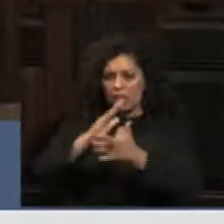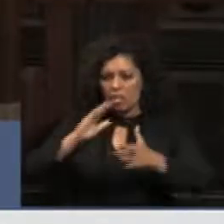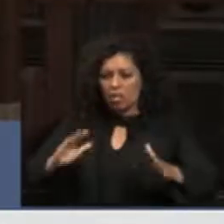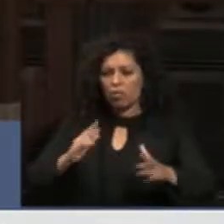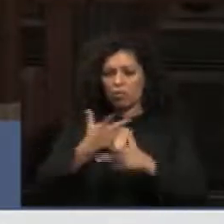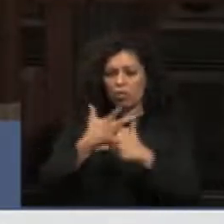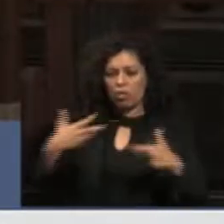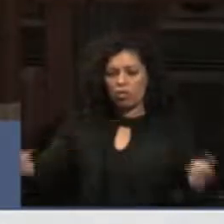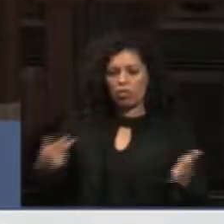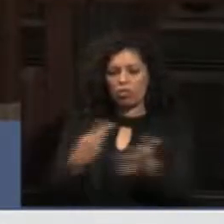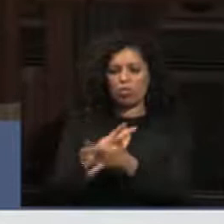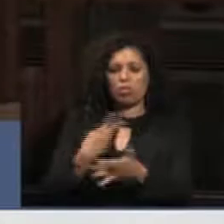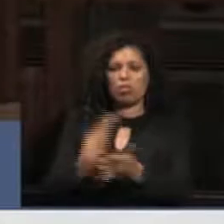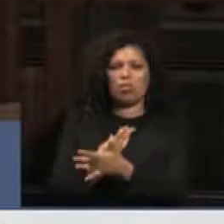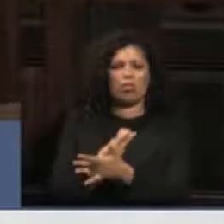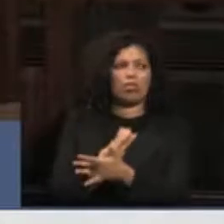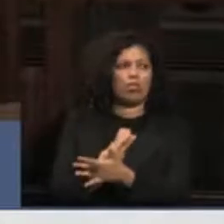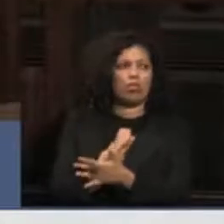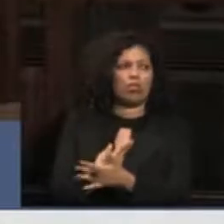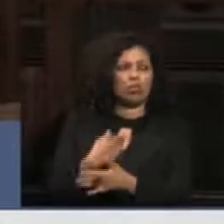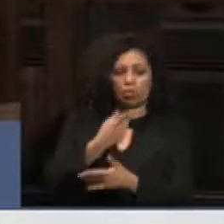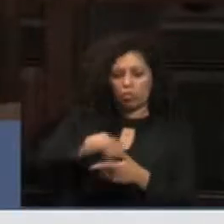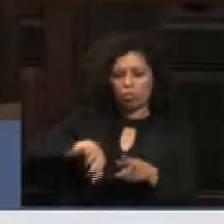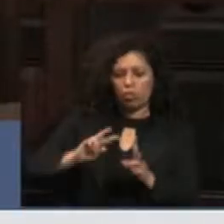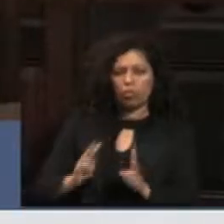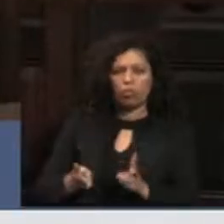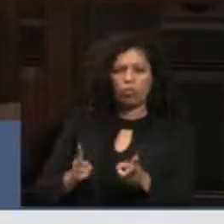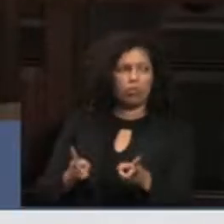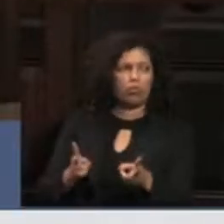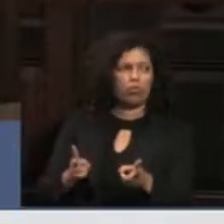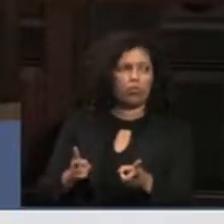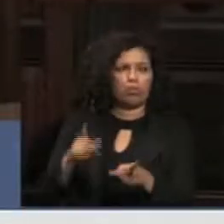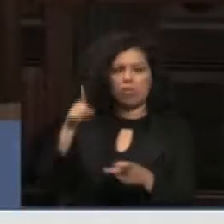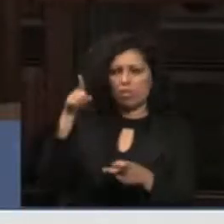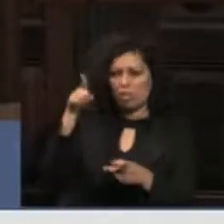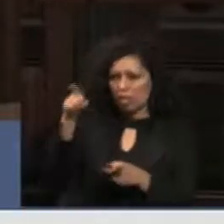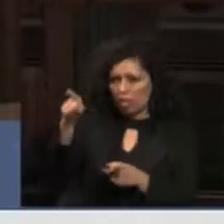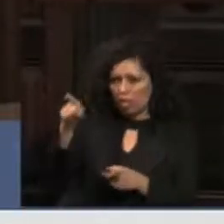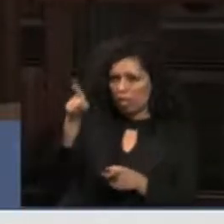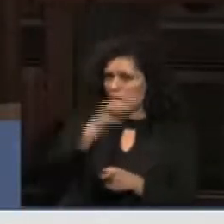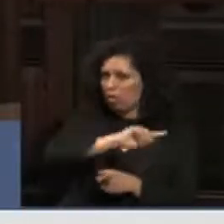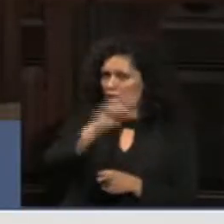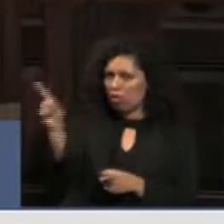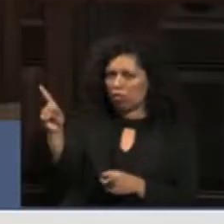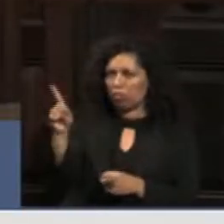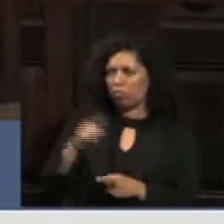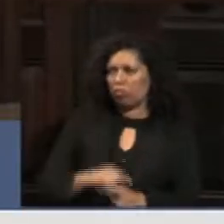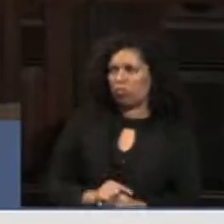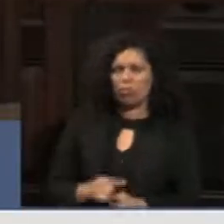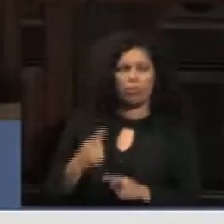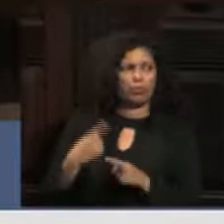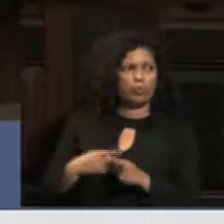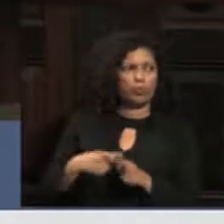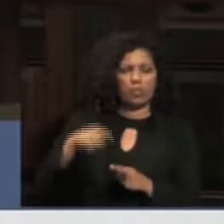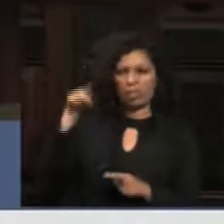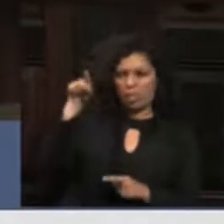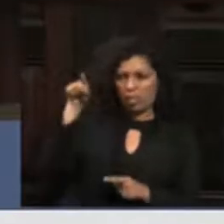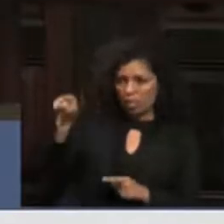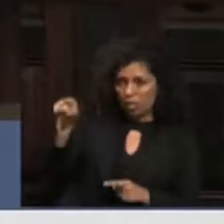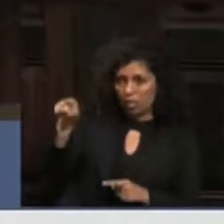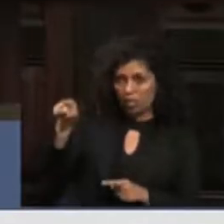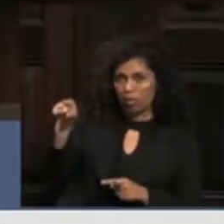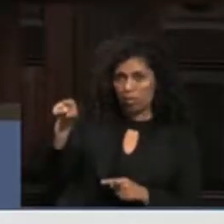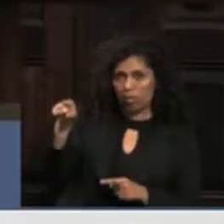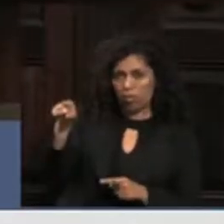barbárie. Continuamos reafirmando, ele não, porque em nome dele, mais uma pessoa